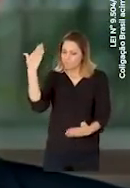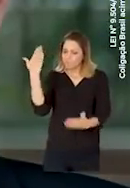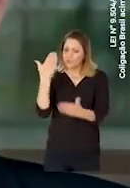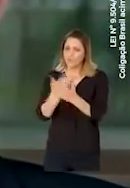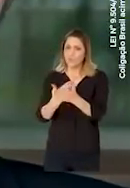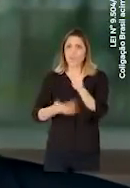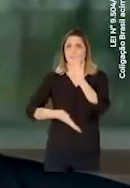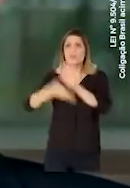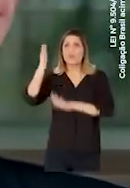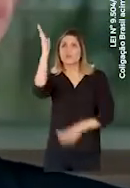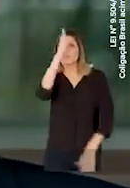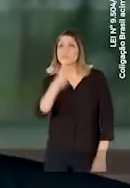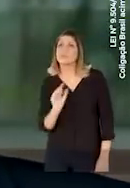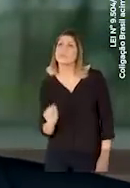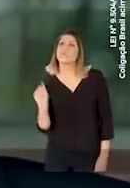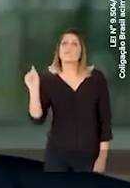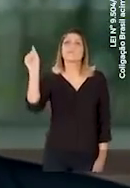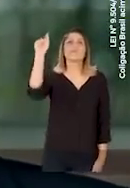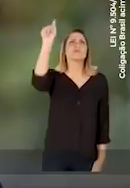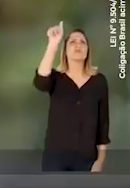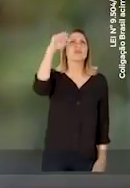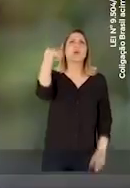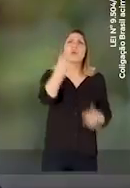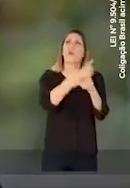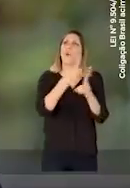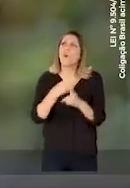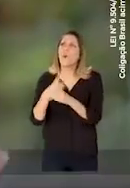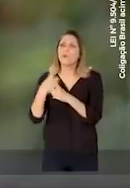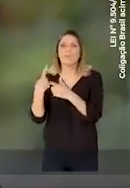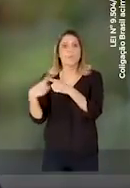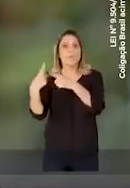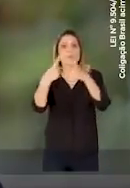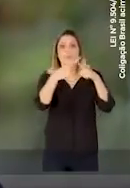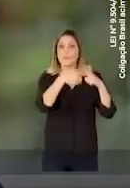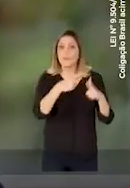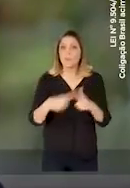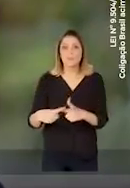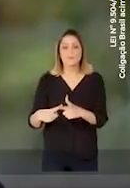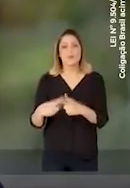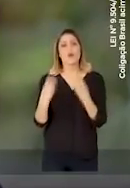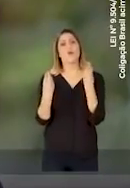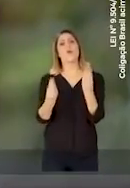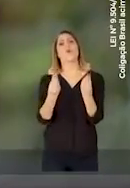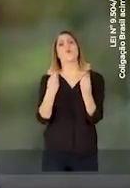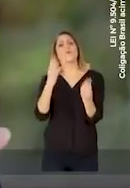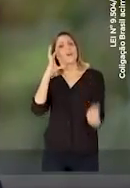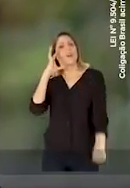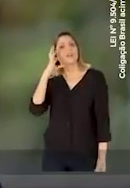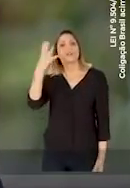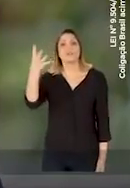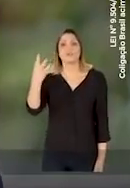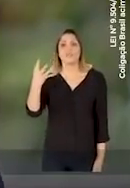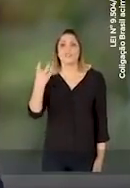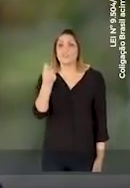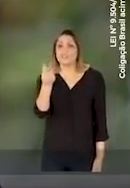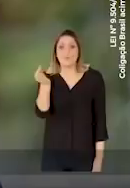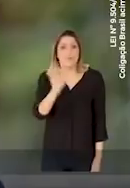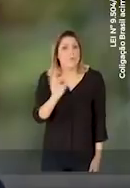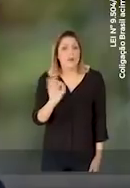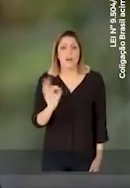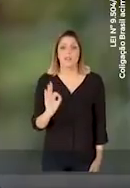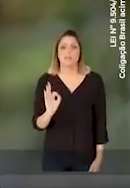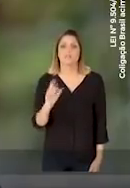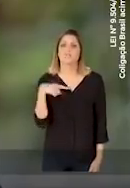pé, comecei a andar por todo o Brasil. Começamos a detectar problemas. E como resolvê-los? Sem